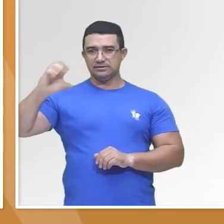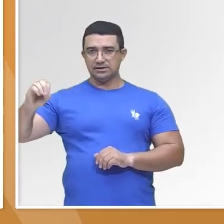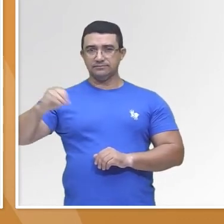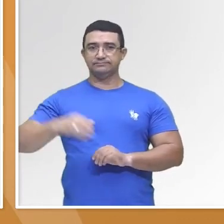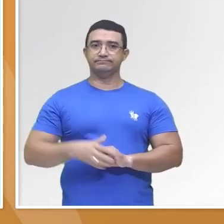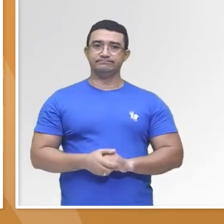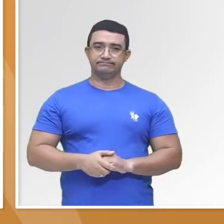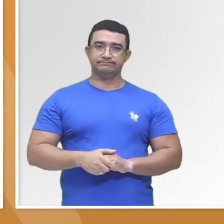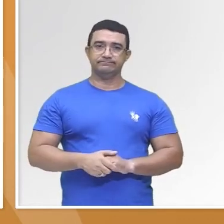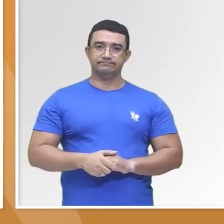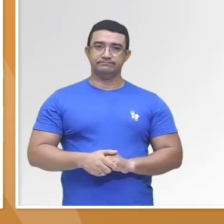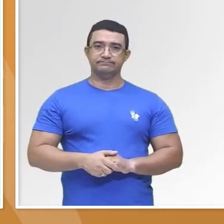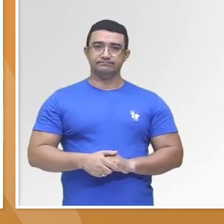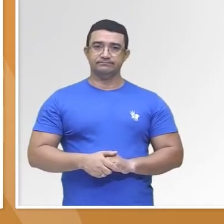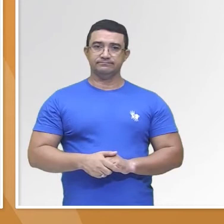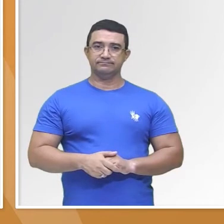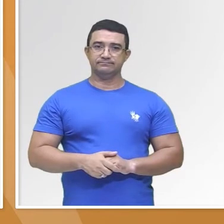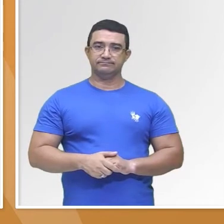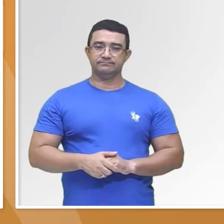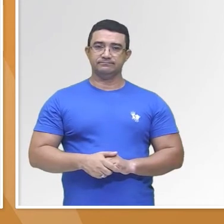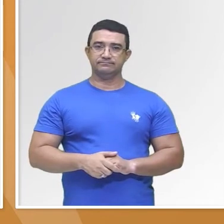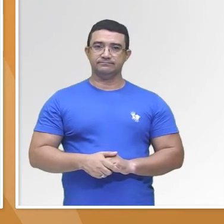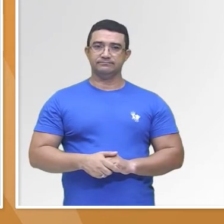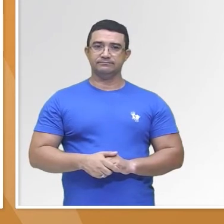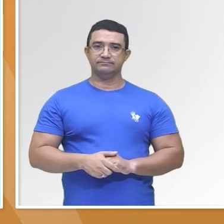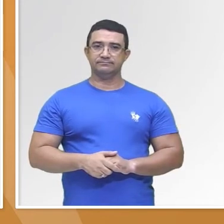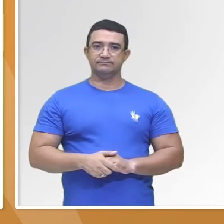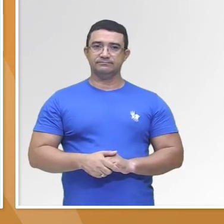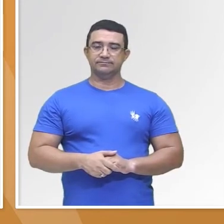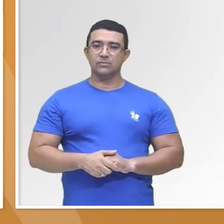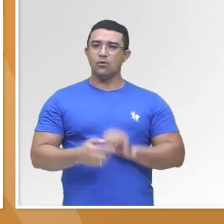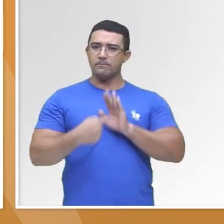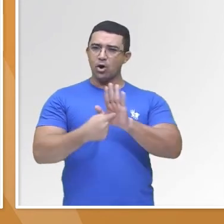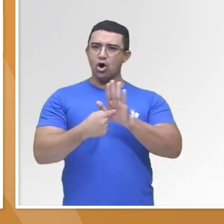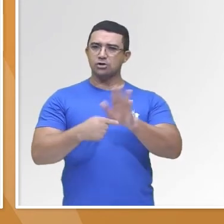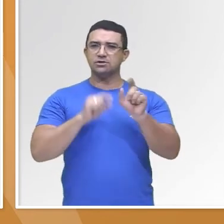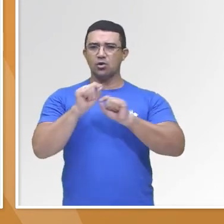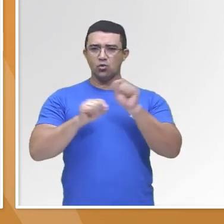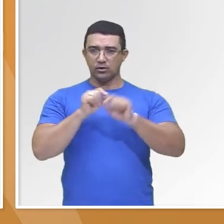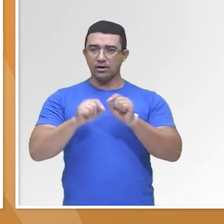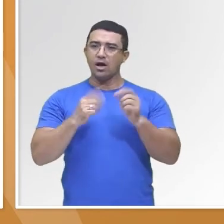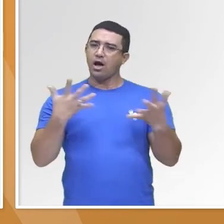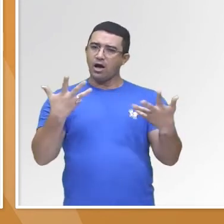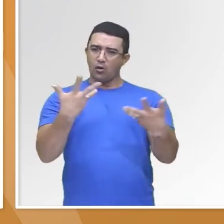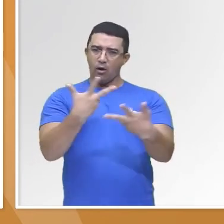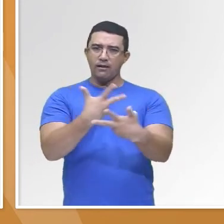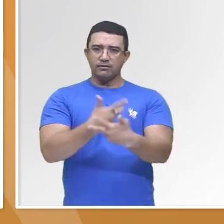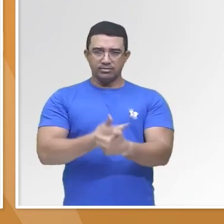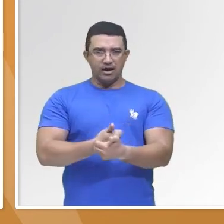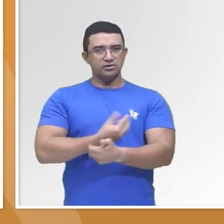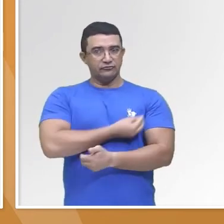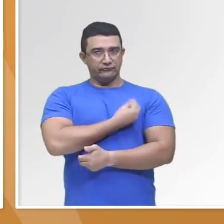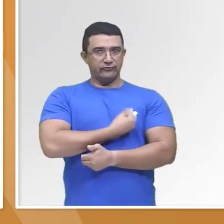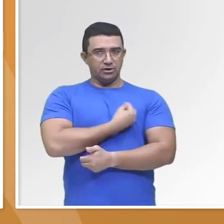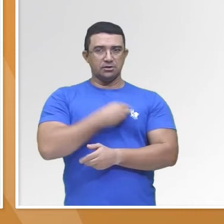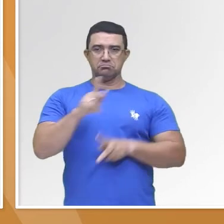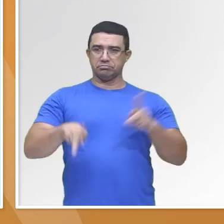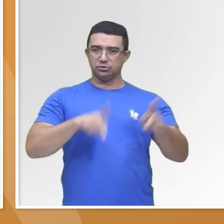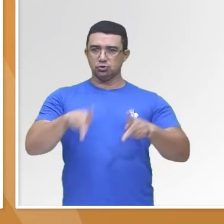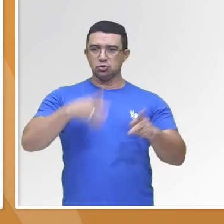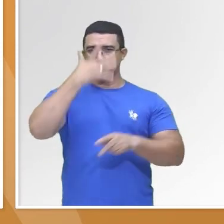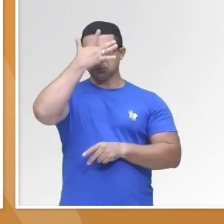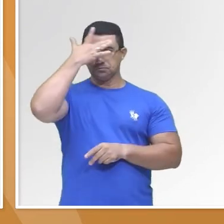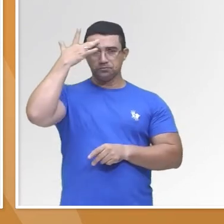0,930, né? Países aí bem próximos a 1. Isso mostra pra gente o quê? Qualidade de vida da população,